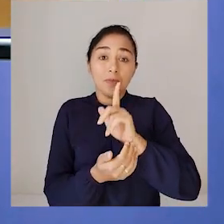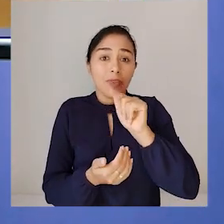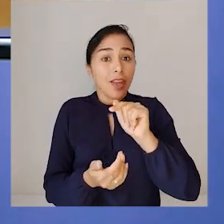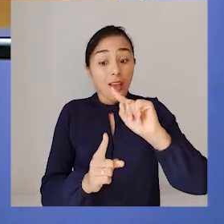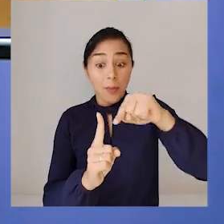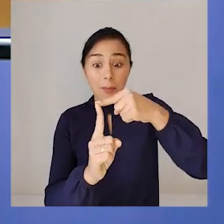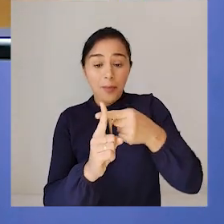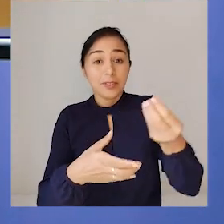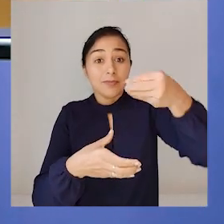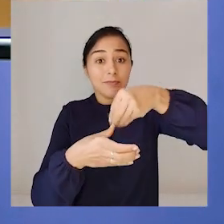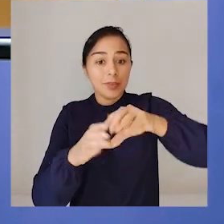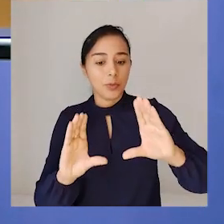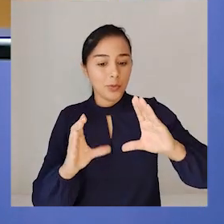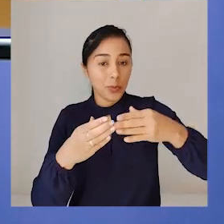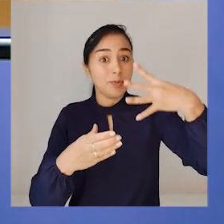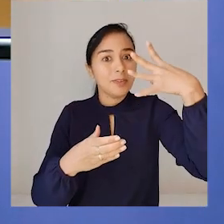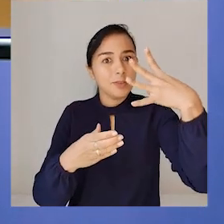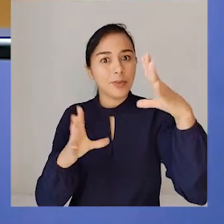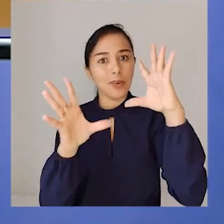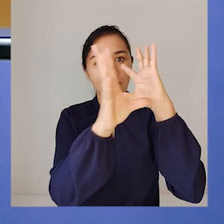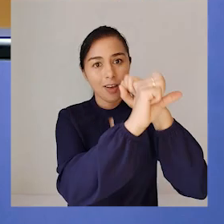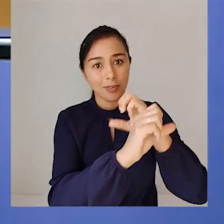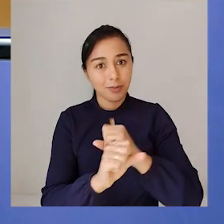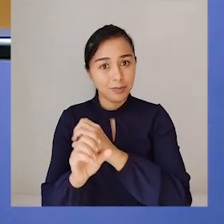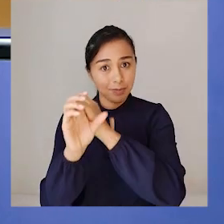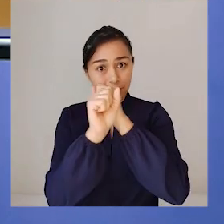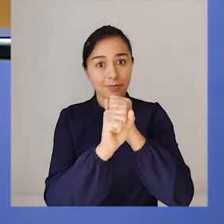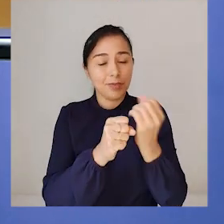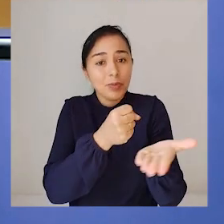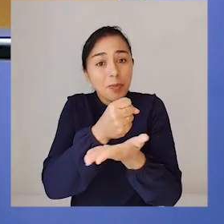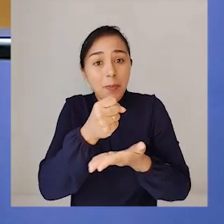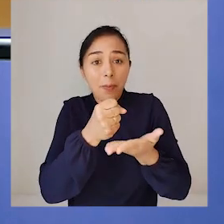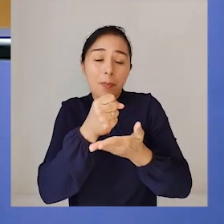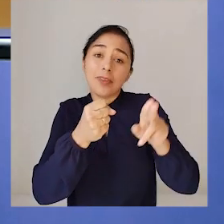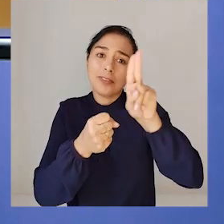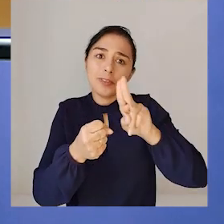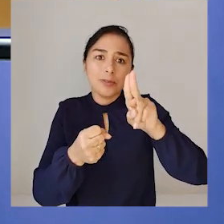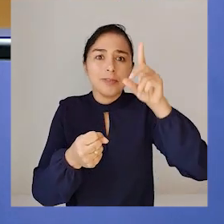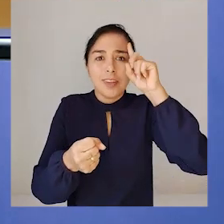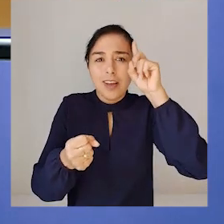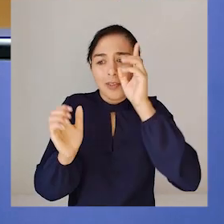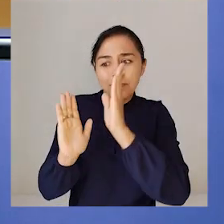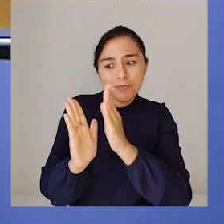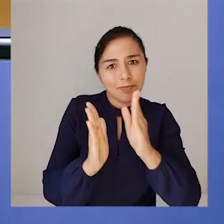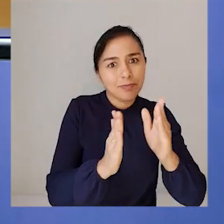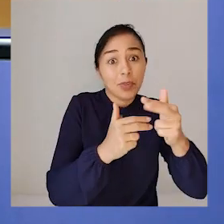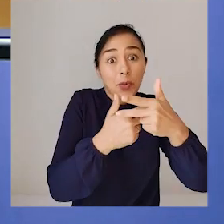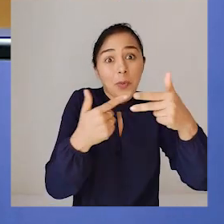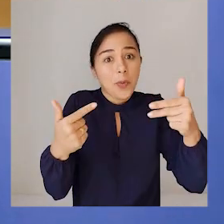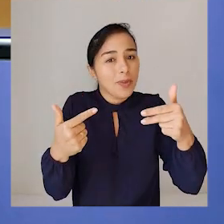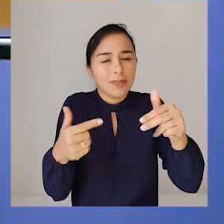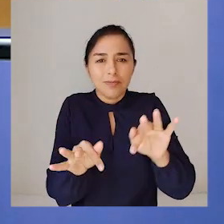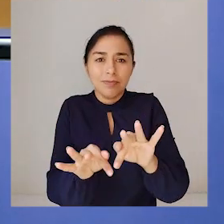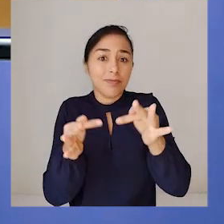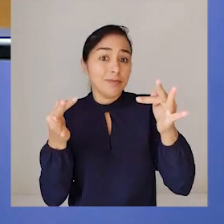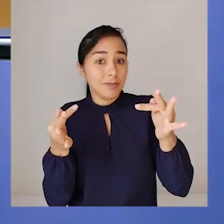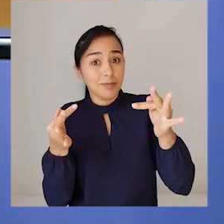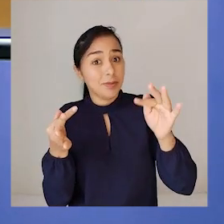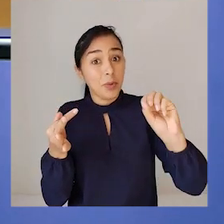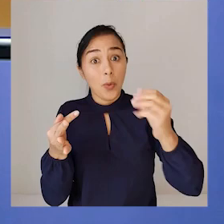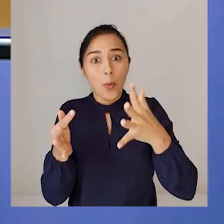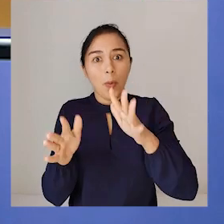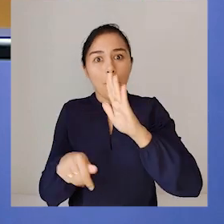operações básicas que nós utilizamos nas situações mais práticas do nosso cotidiano, desde as coisas mais